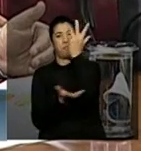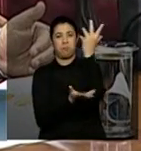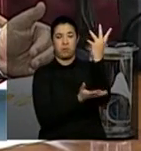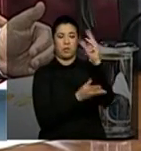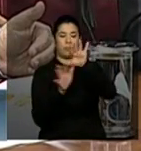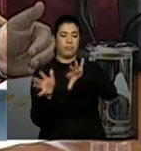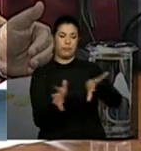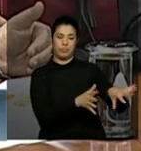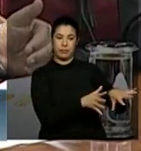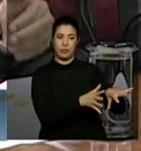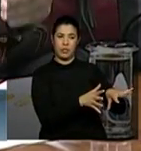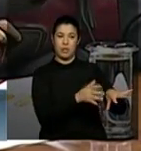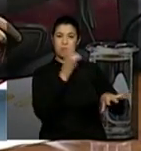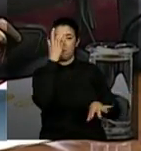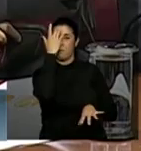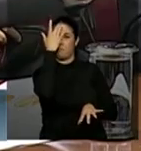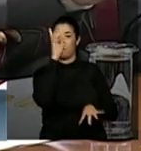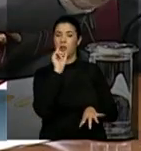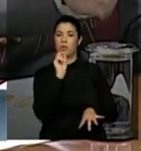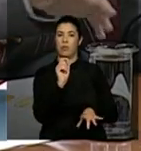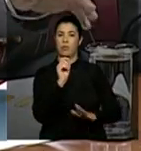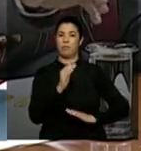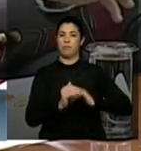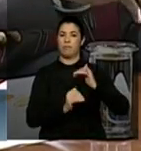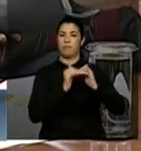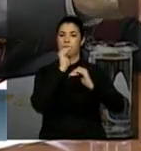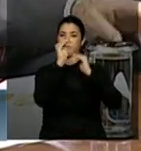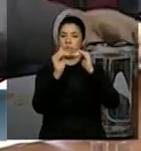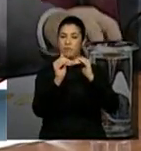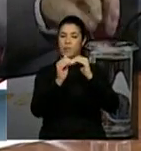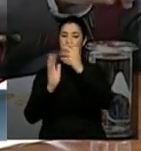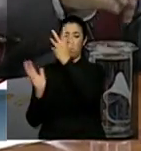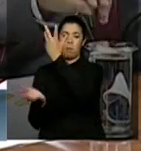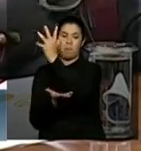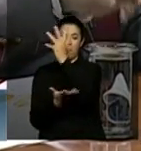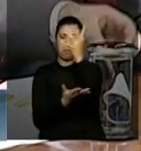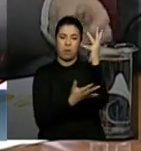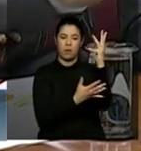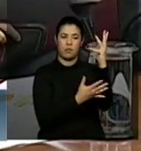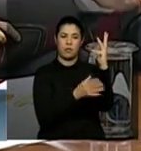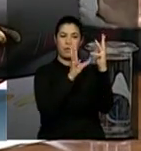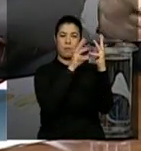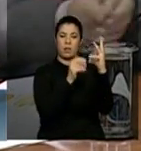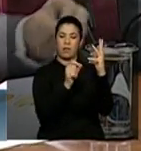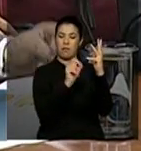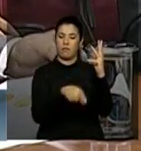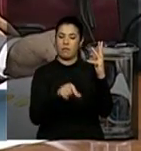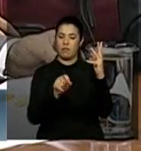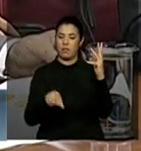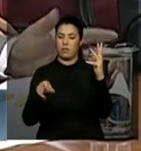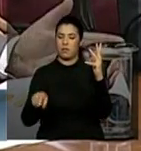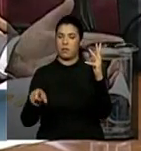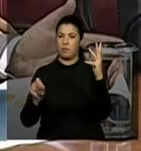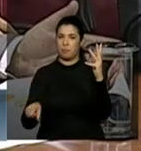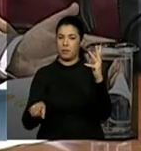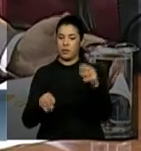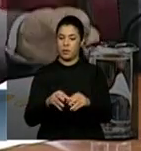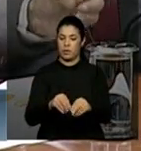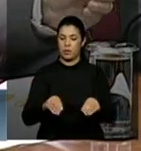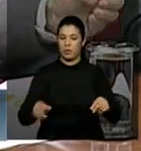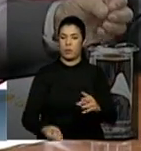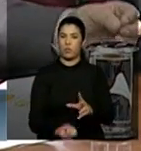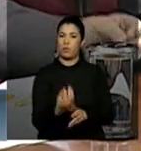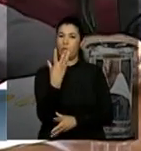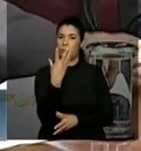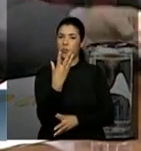fácil eles avançar no desmatamento para jogar a semente e o capim e vir numa terra nova do